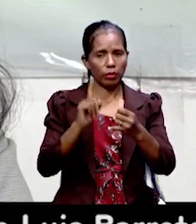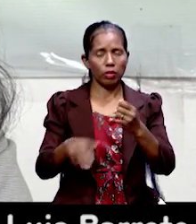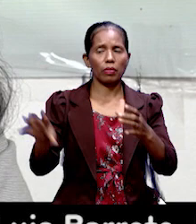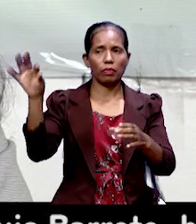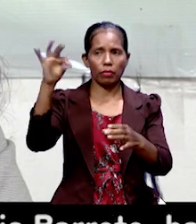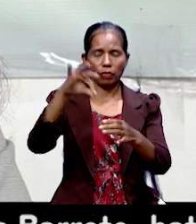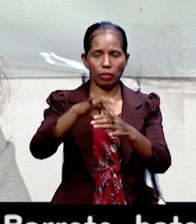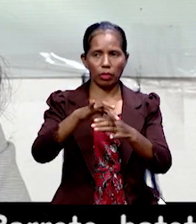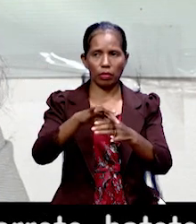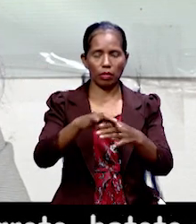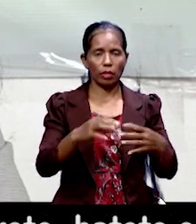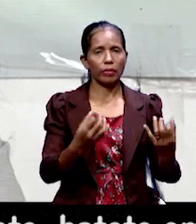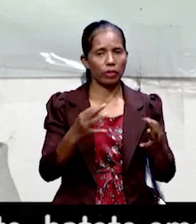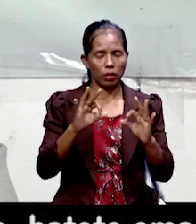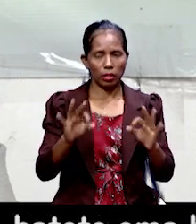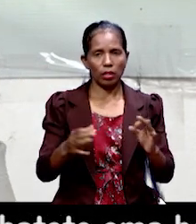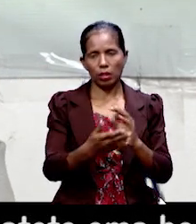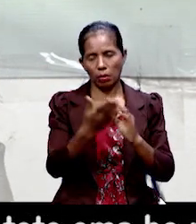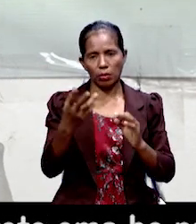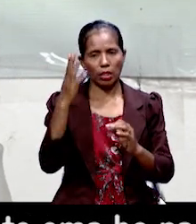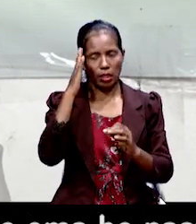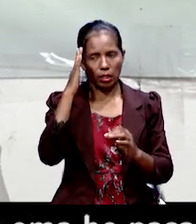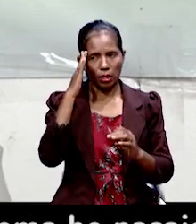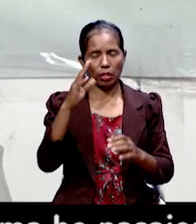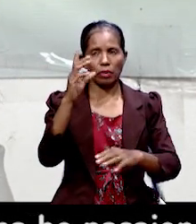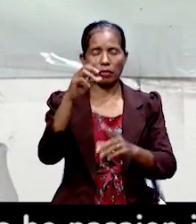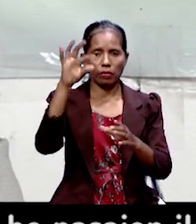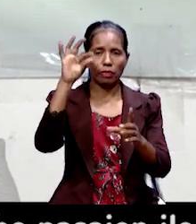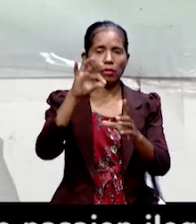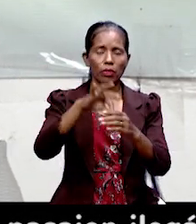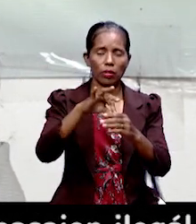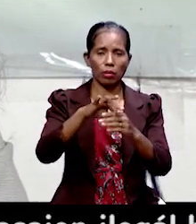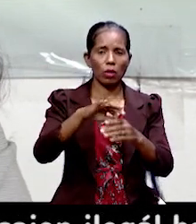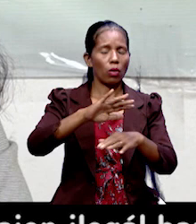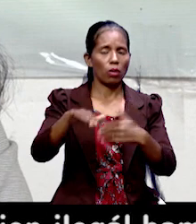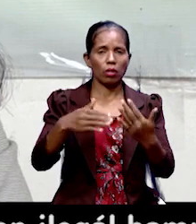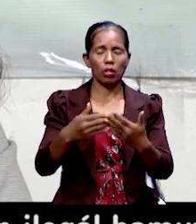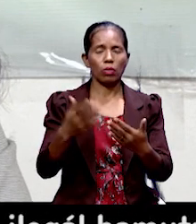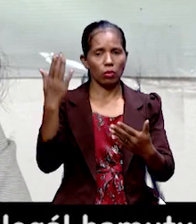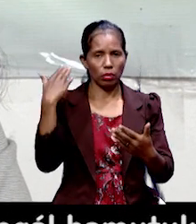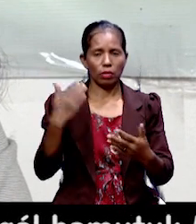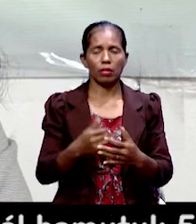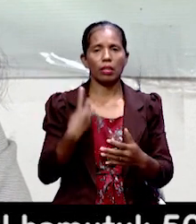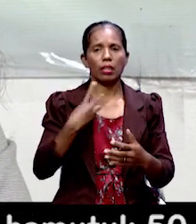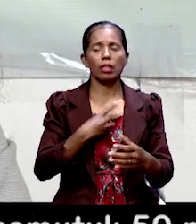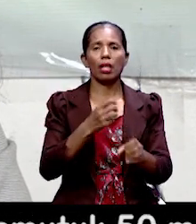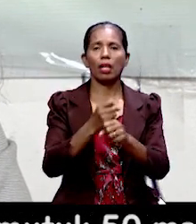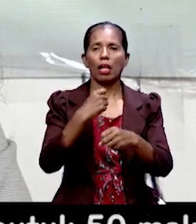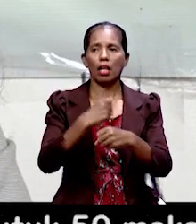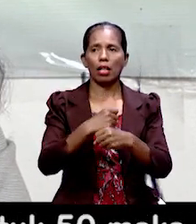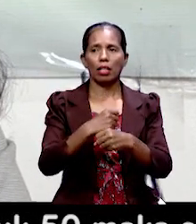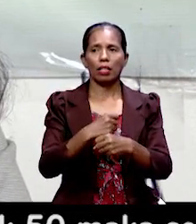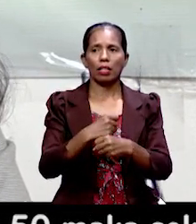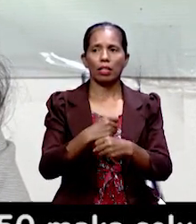da generalidade. Então, pode ser atende, votação da generalidade, e já foi ainda né? E tá ralo, e já, por volta